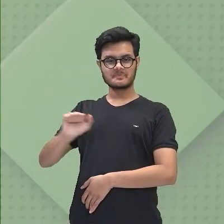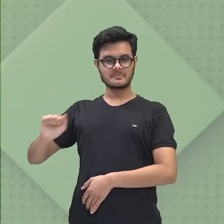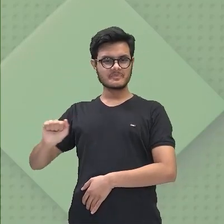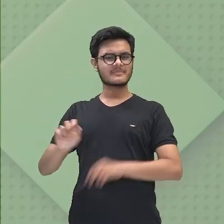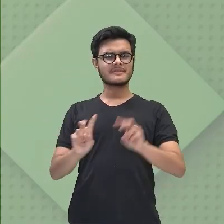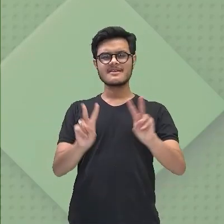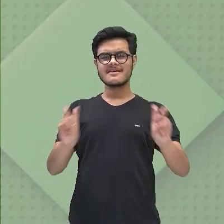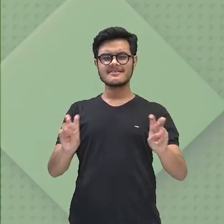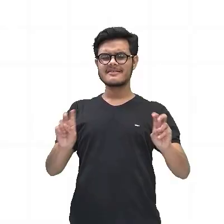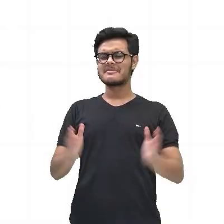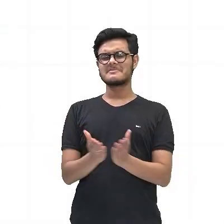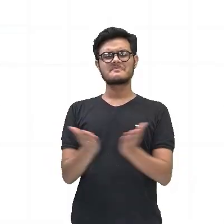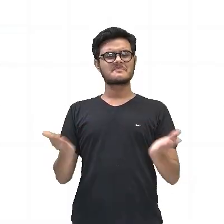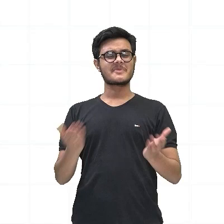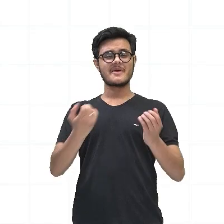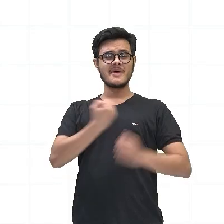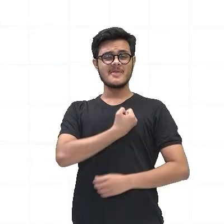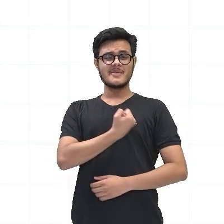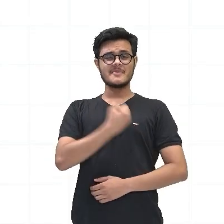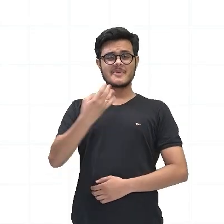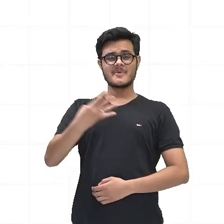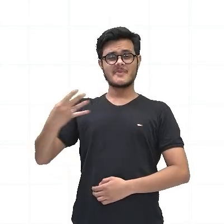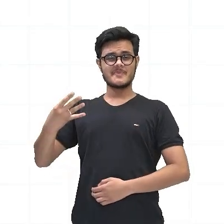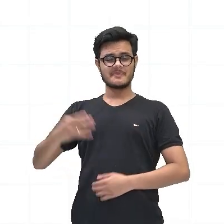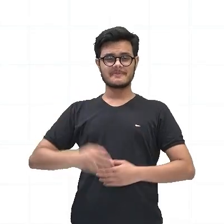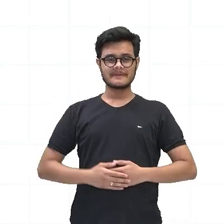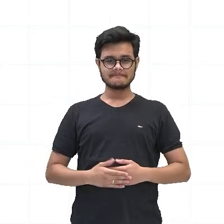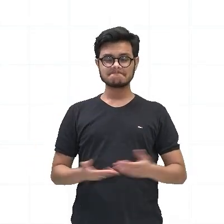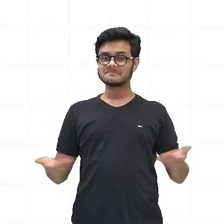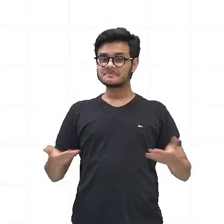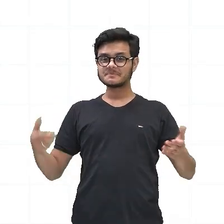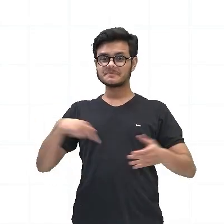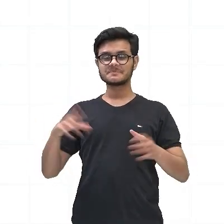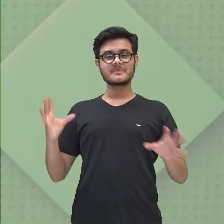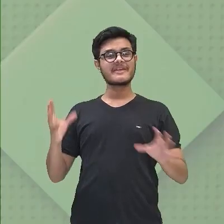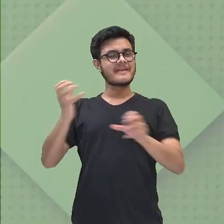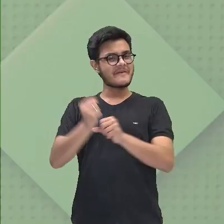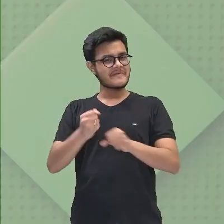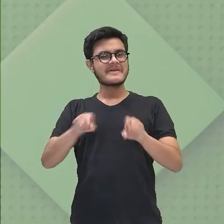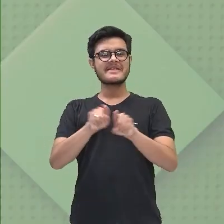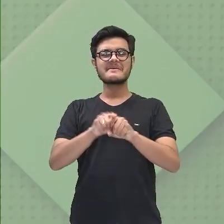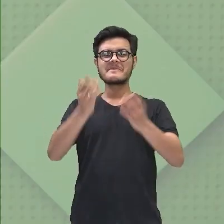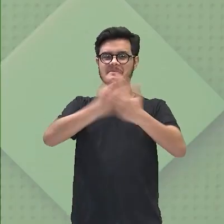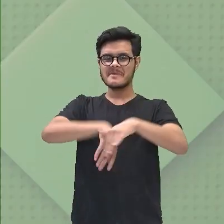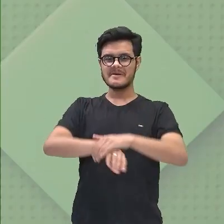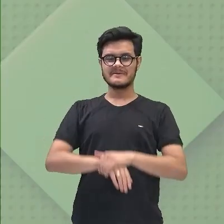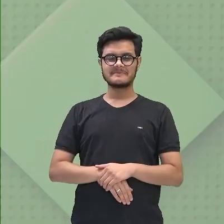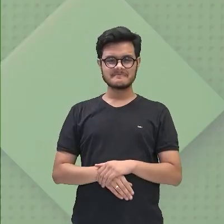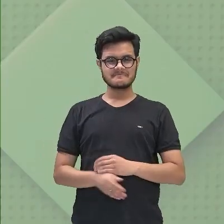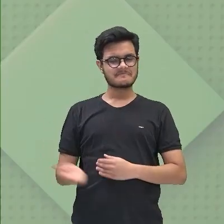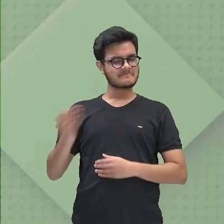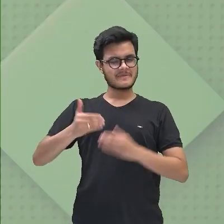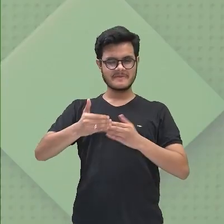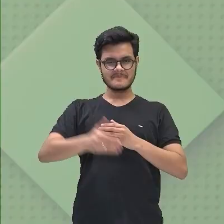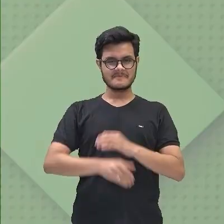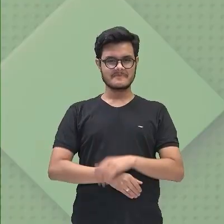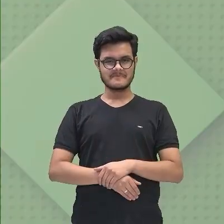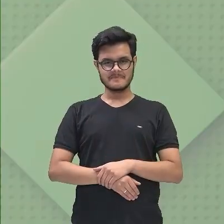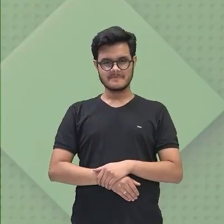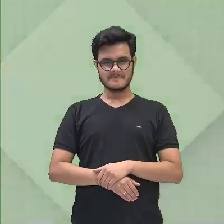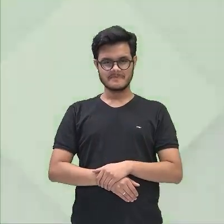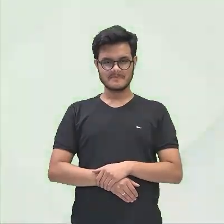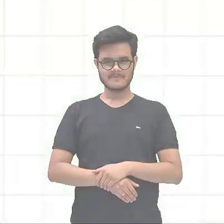o assunto da nossa aula de número 44. Hoje nós temos revisão e avaliação. Então vamos à revisão.